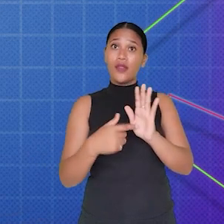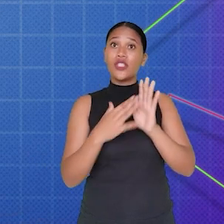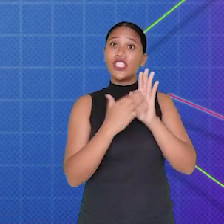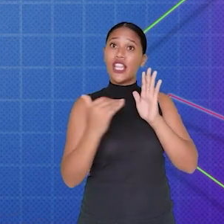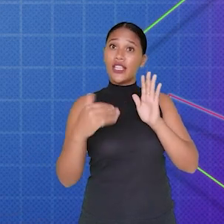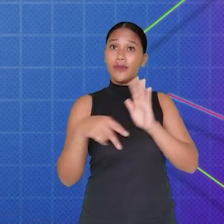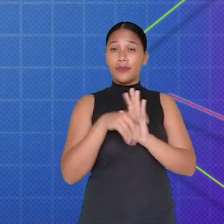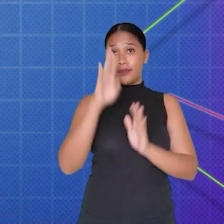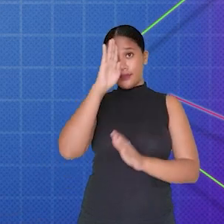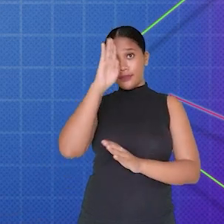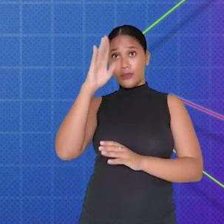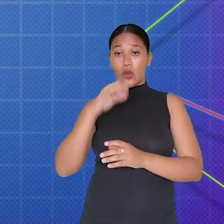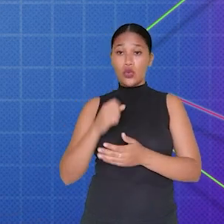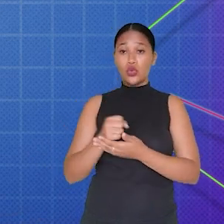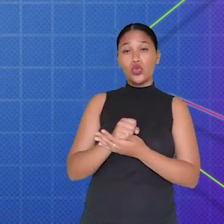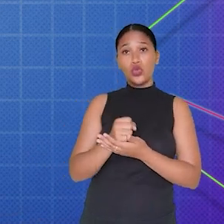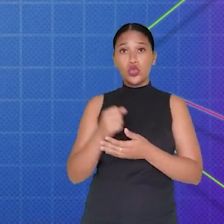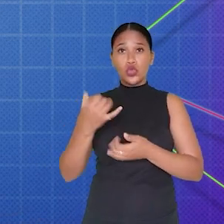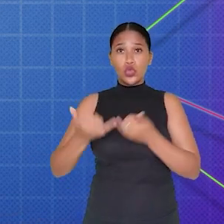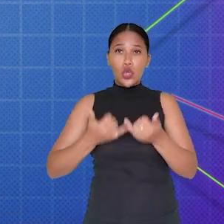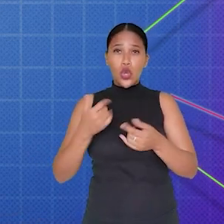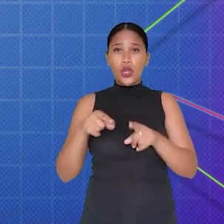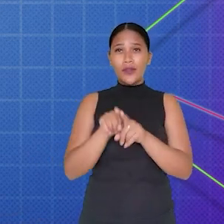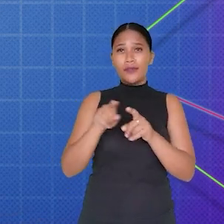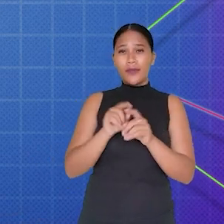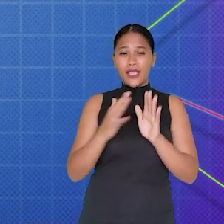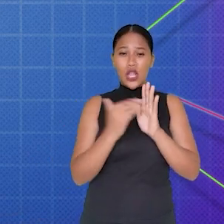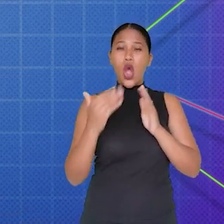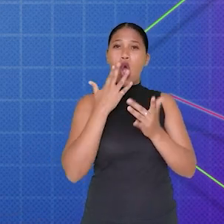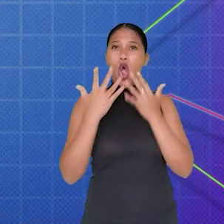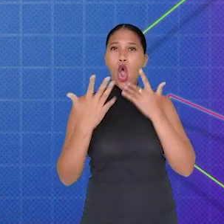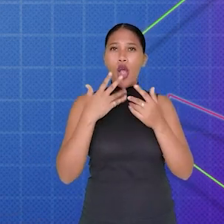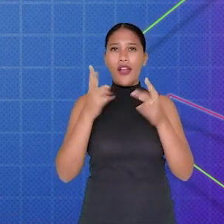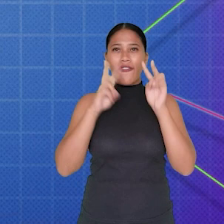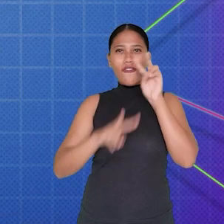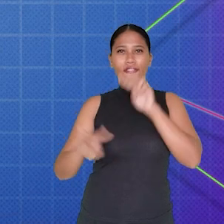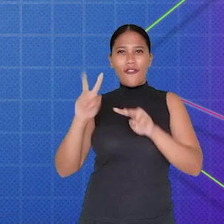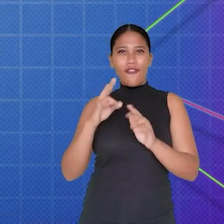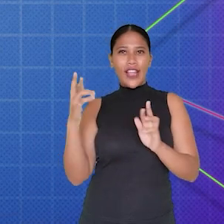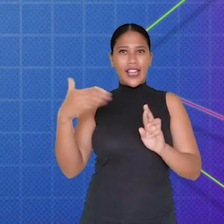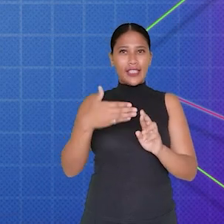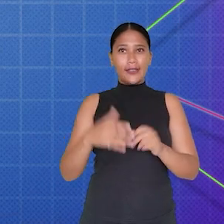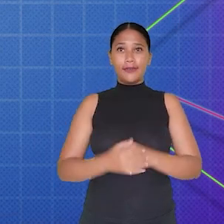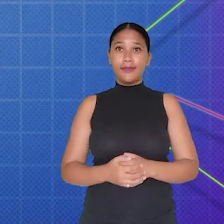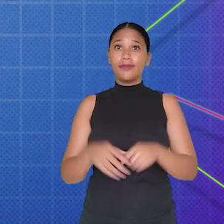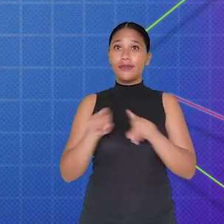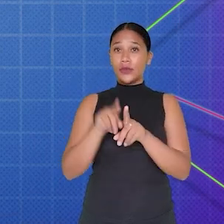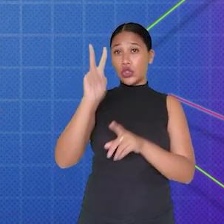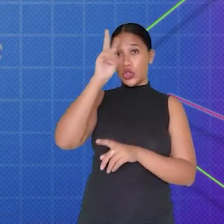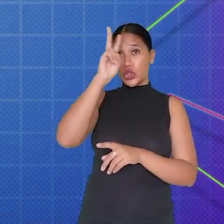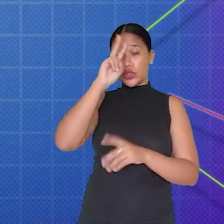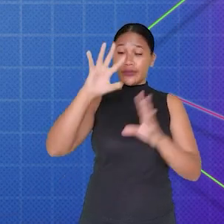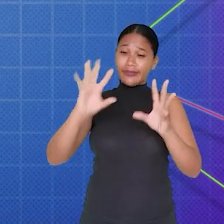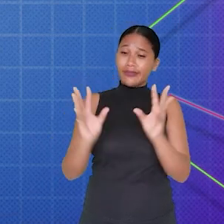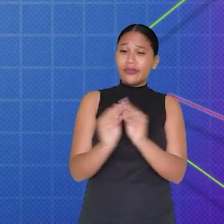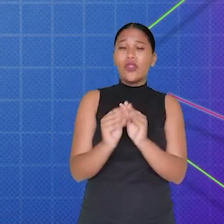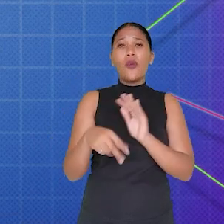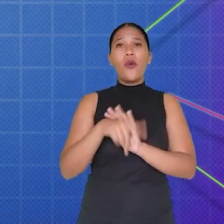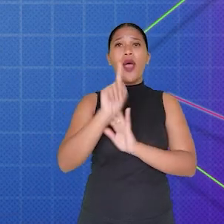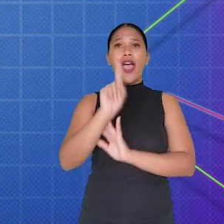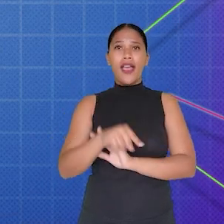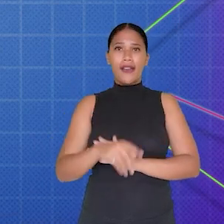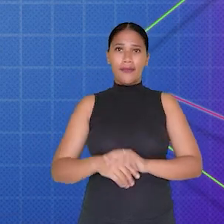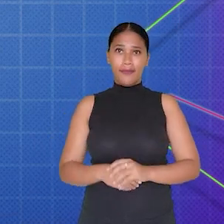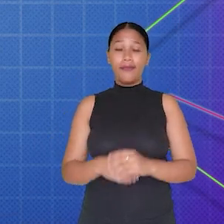arte apresenta a estética visual do jogo, incluindo a paleta de cores, o visual de estilo e as referências visuais. A seção de história